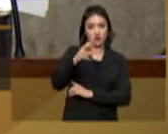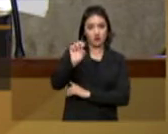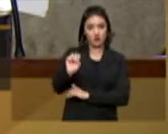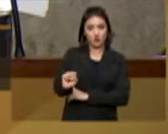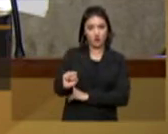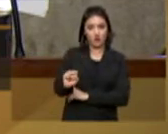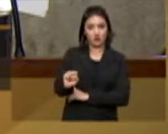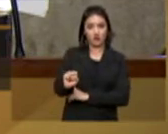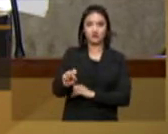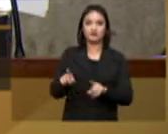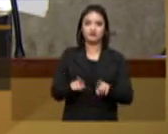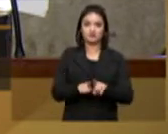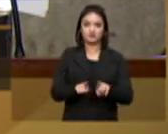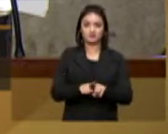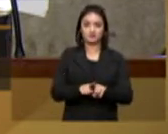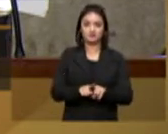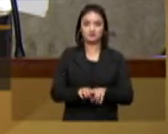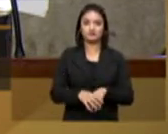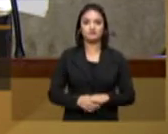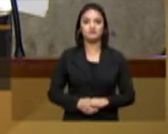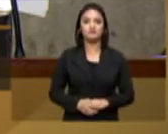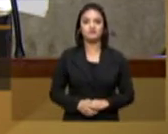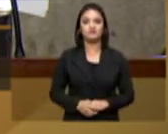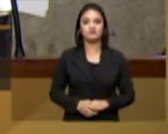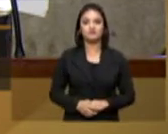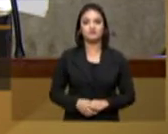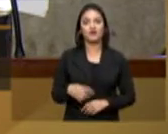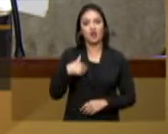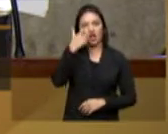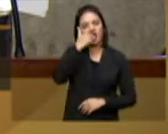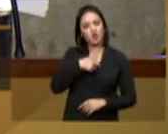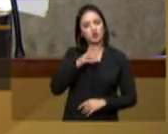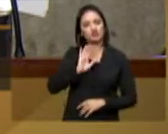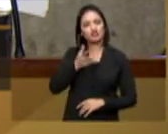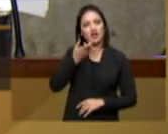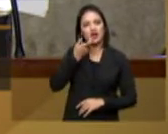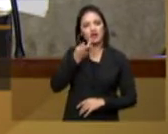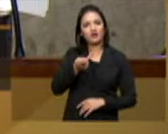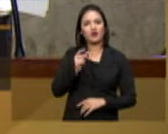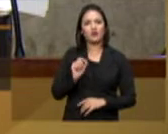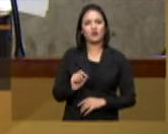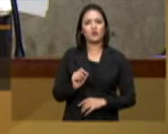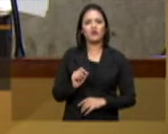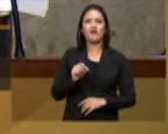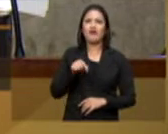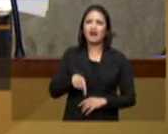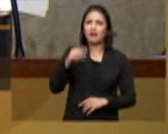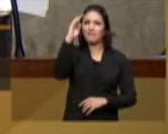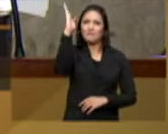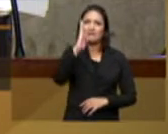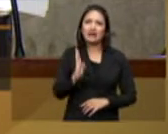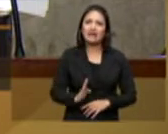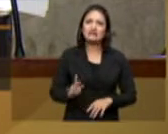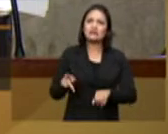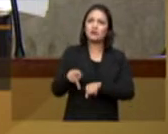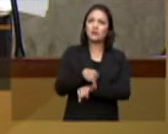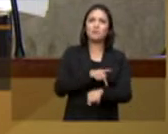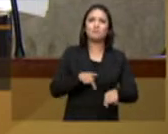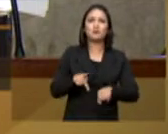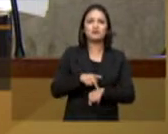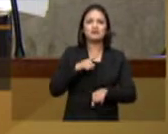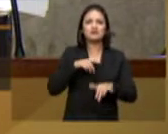1948. Já tive a oportunidade de dizer que em um país de tantas desigualdades como o